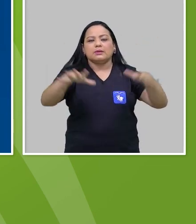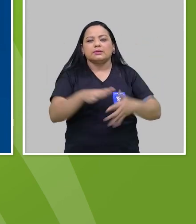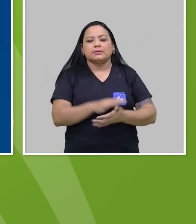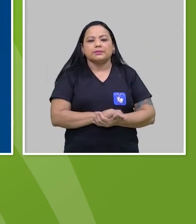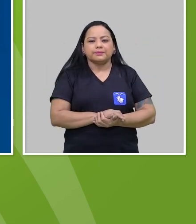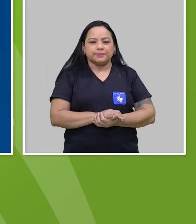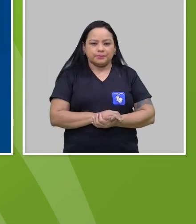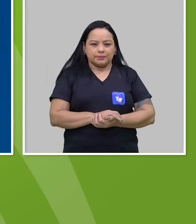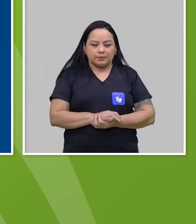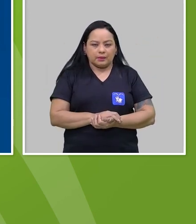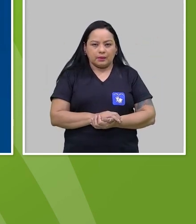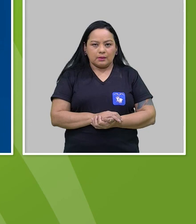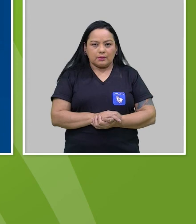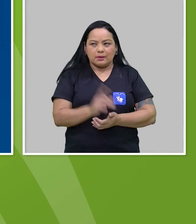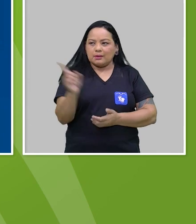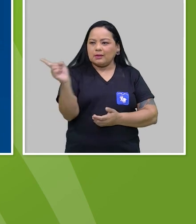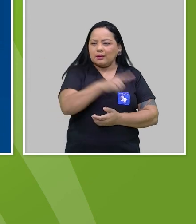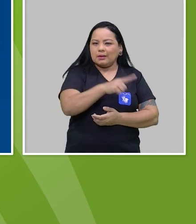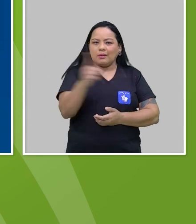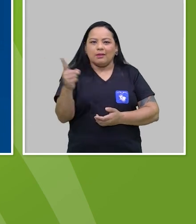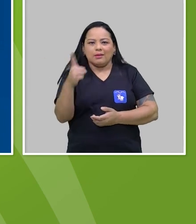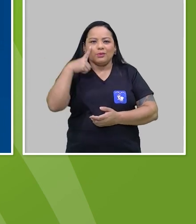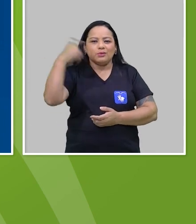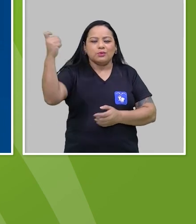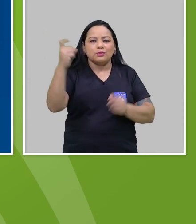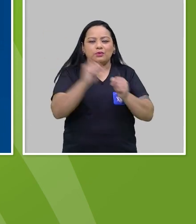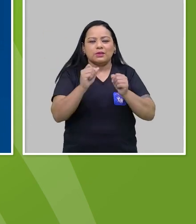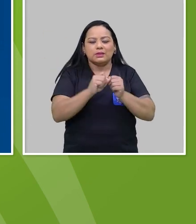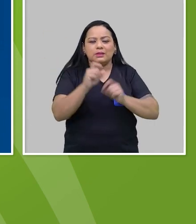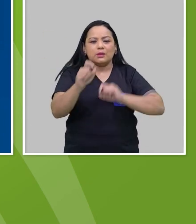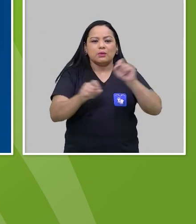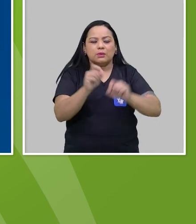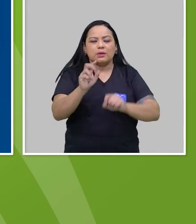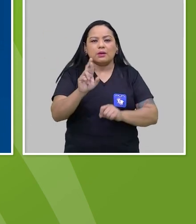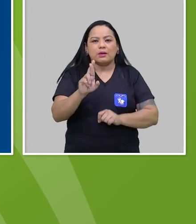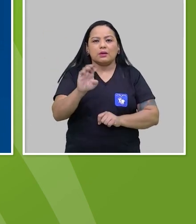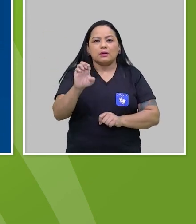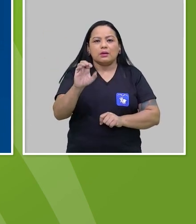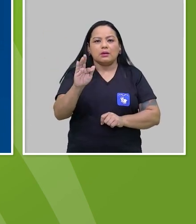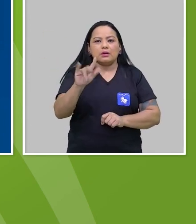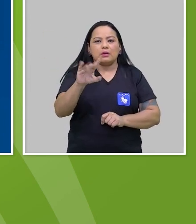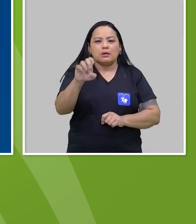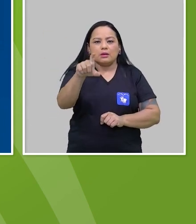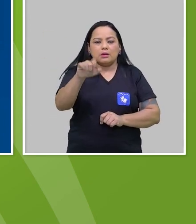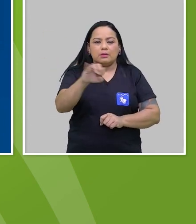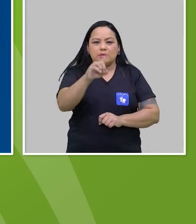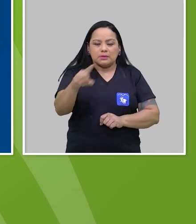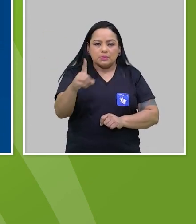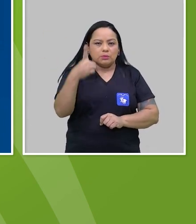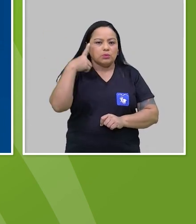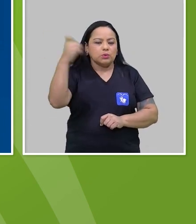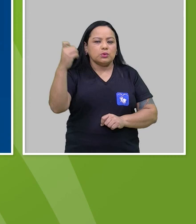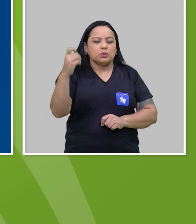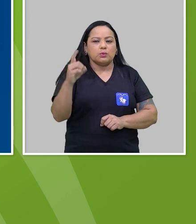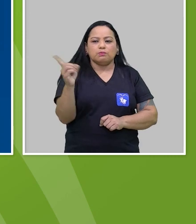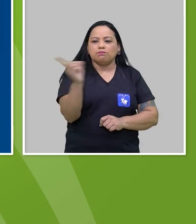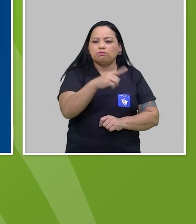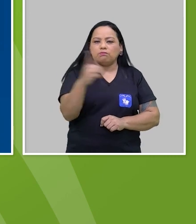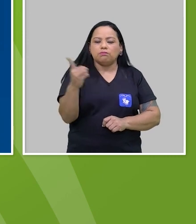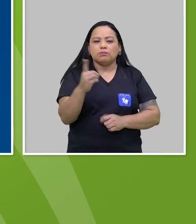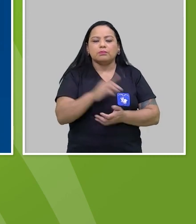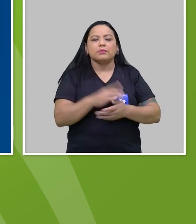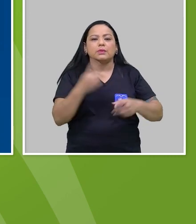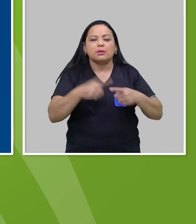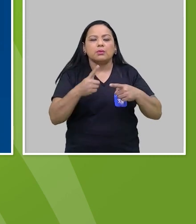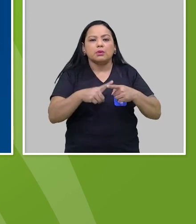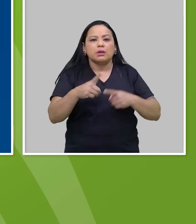ok? Então, o que a gente tem? O que é reflexão do som? A reflexão é quando o